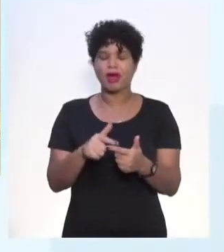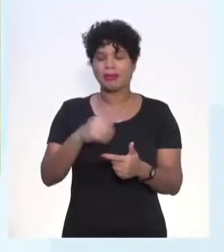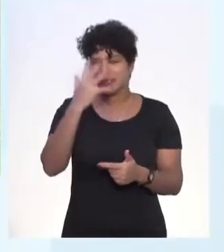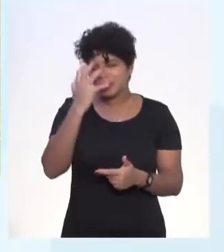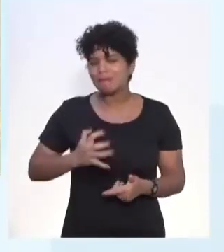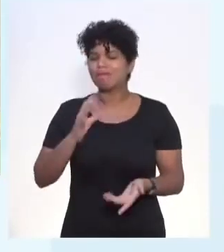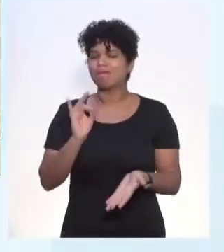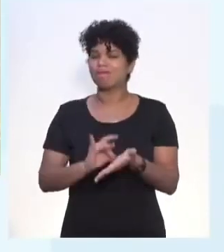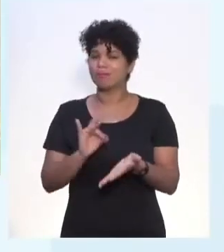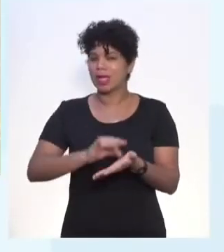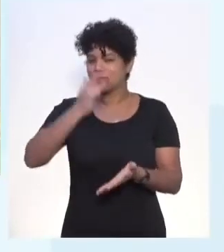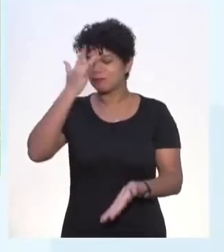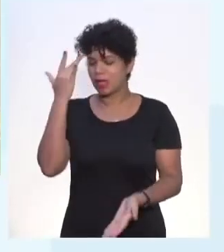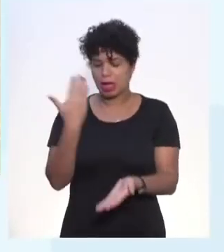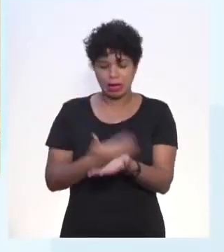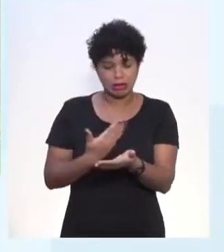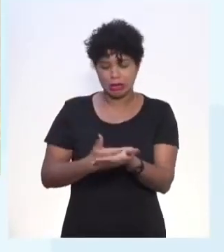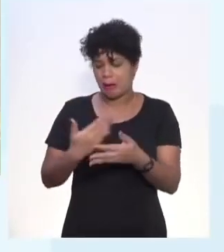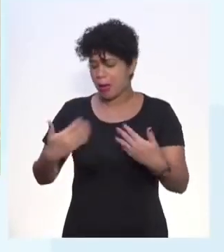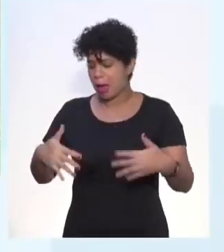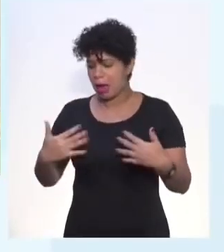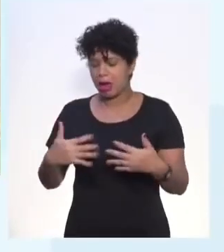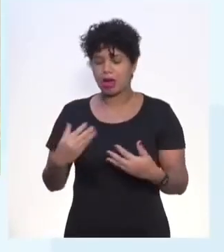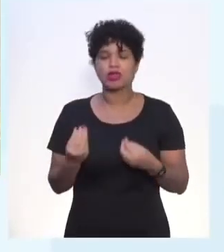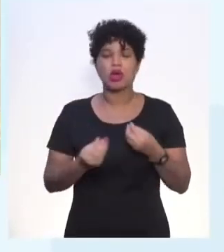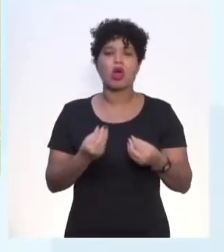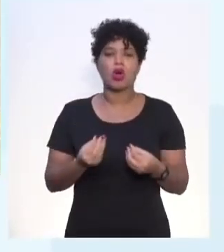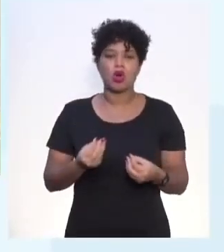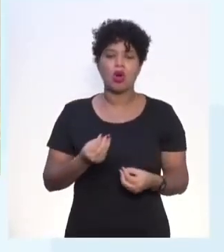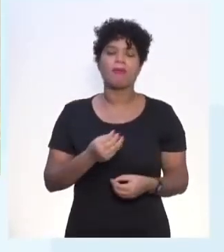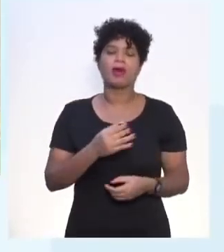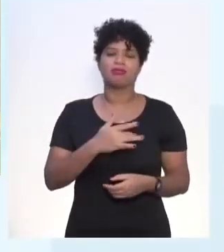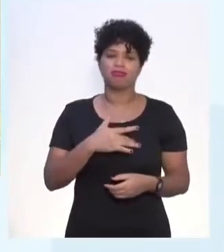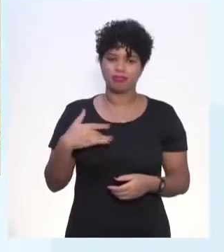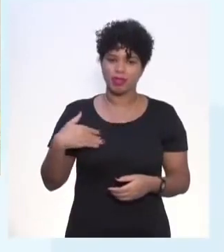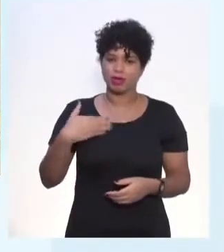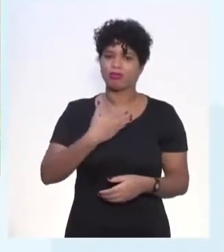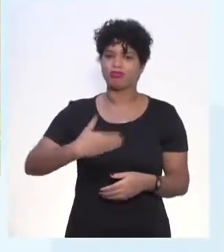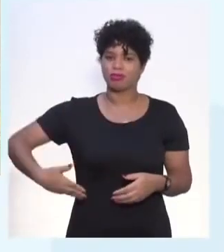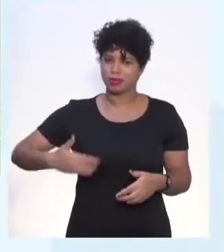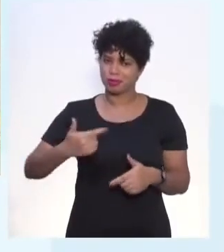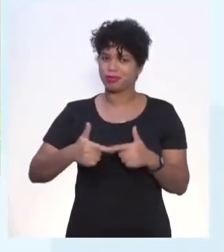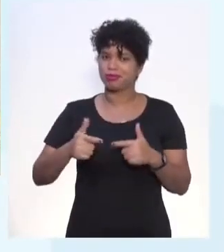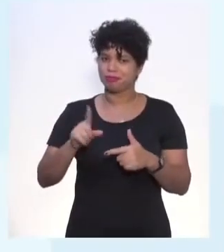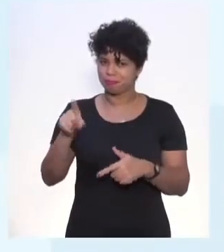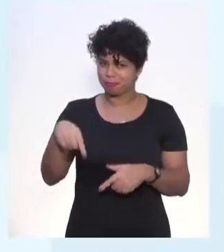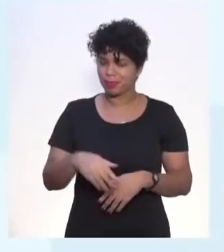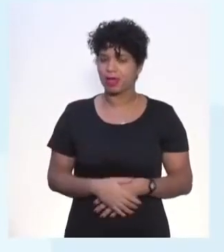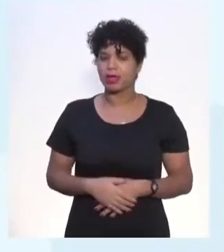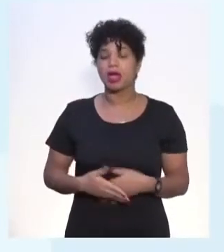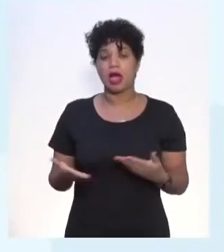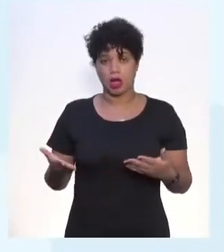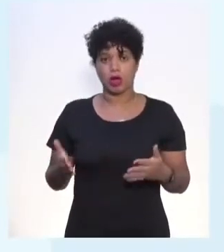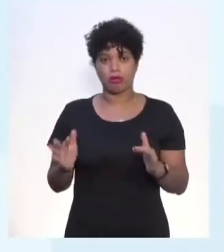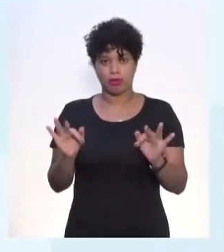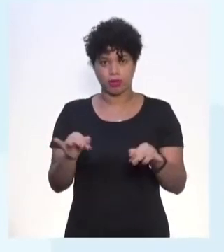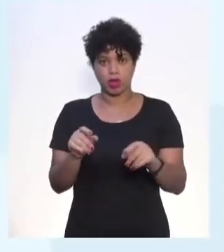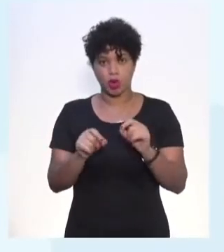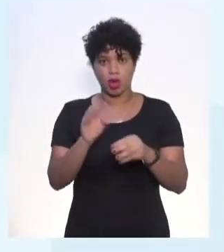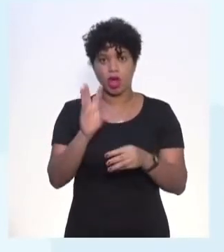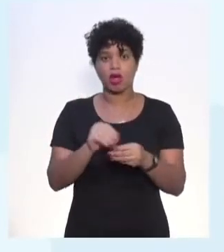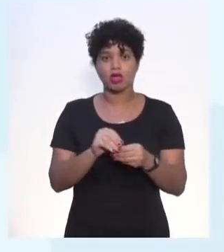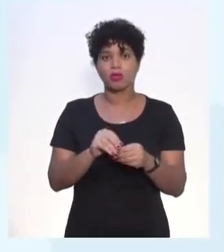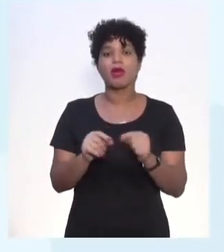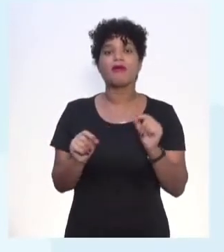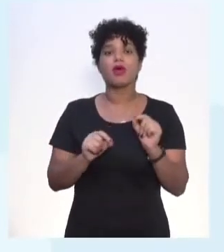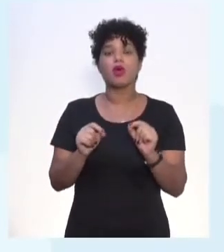pública, um caso de uma crise social muito profunda. Tá? E, para a gente finalizar, vamos ver, então, o